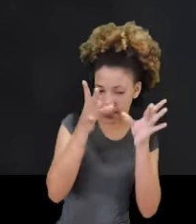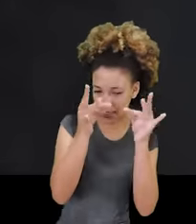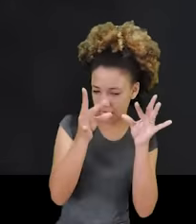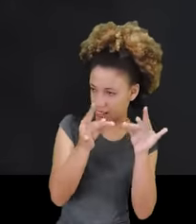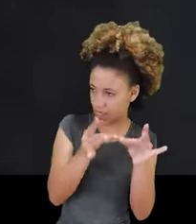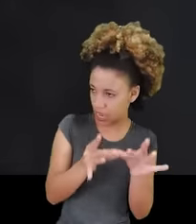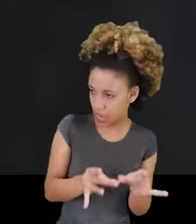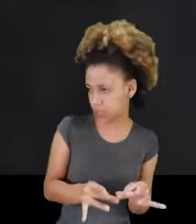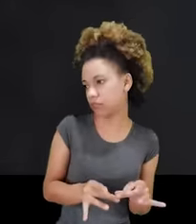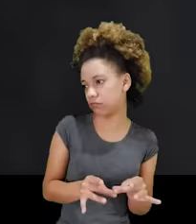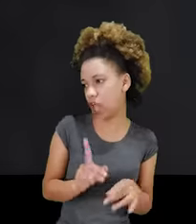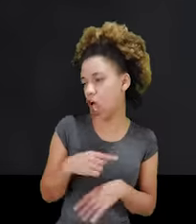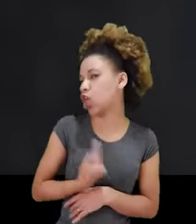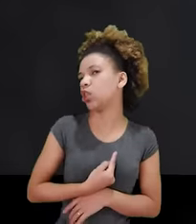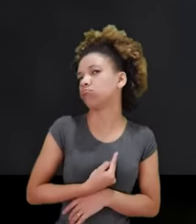detalhadamente.